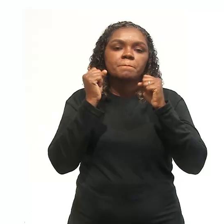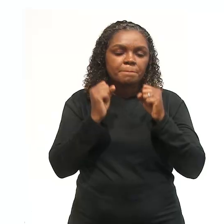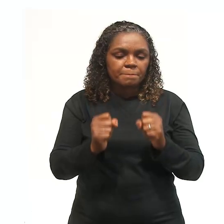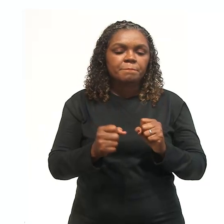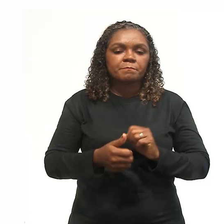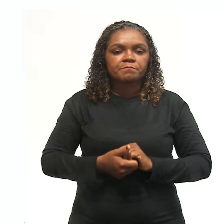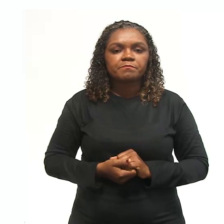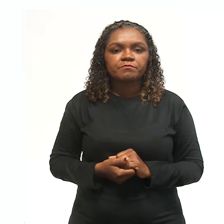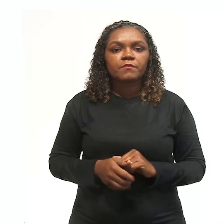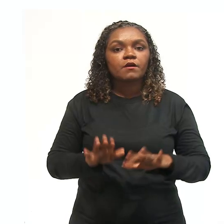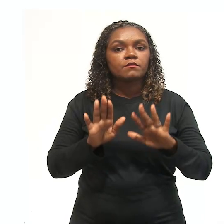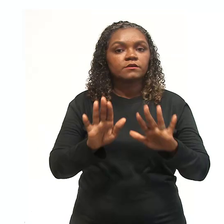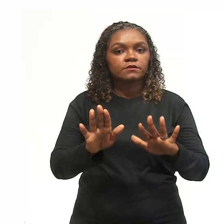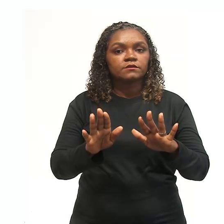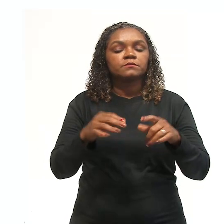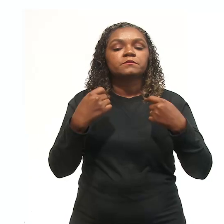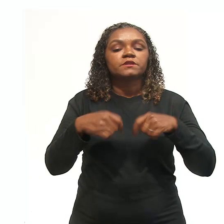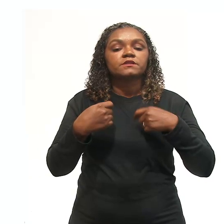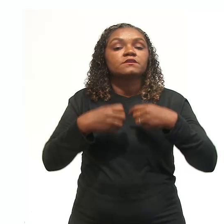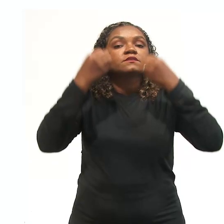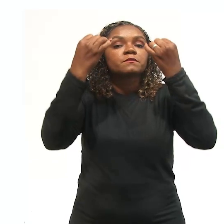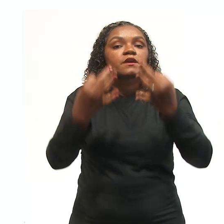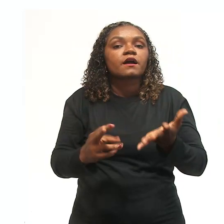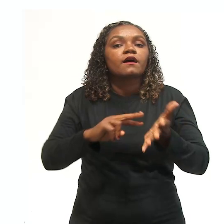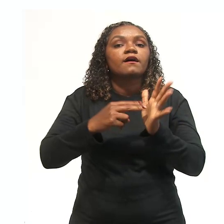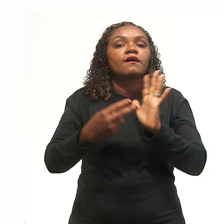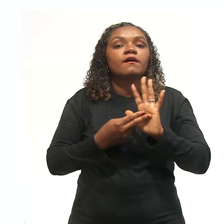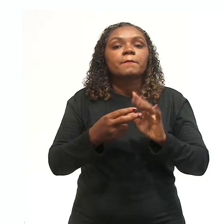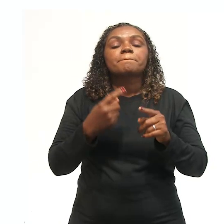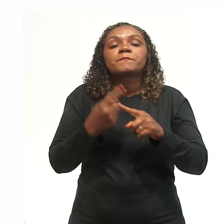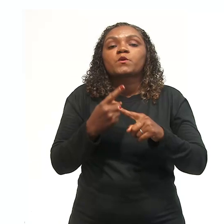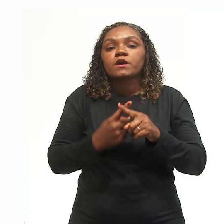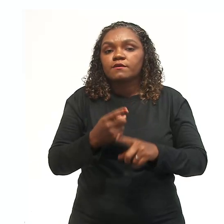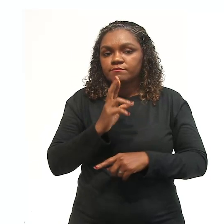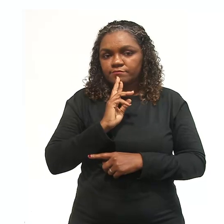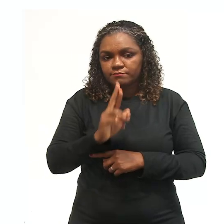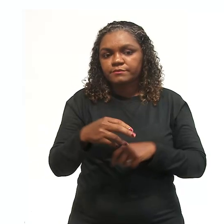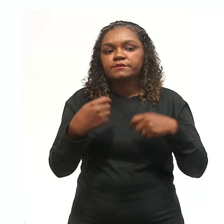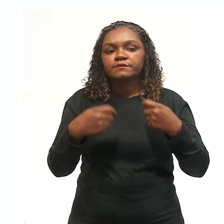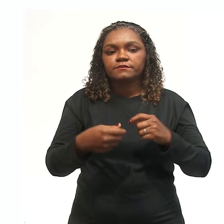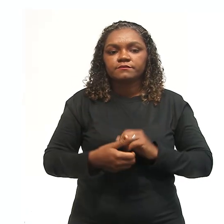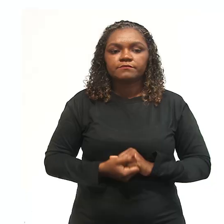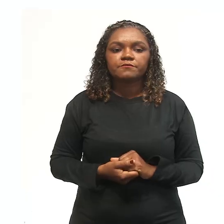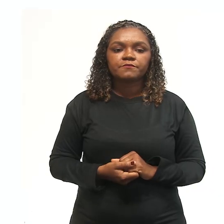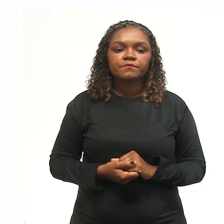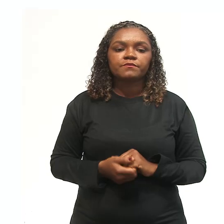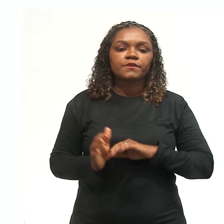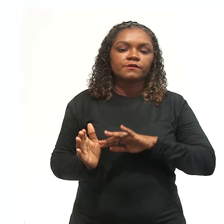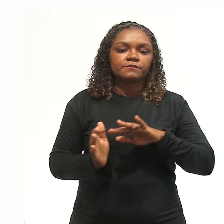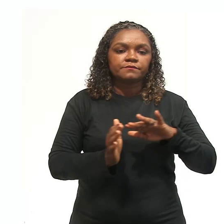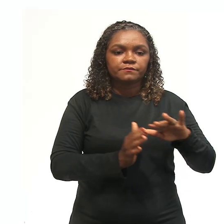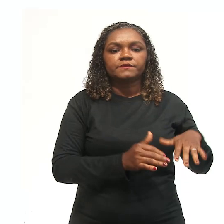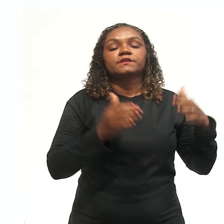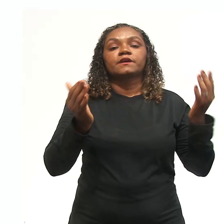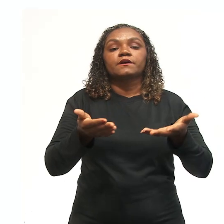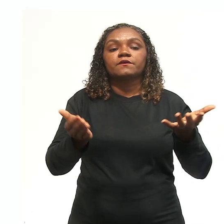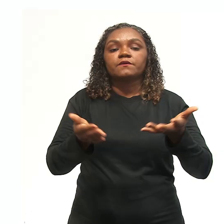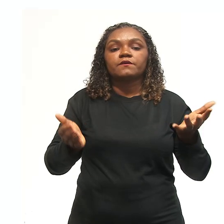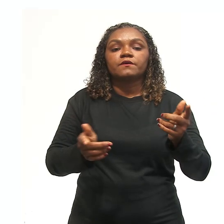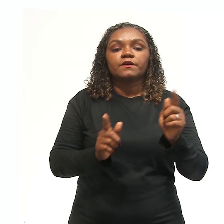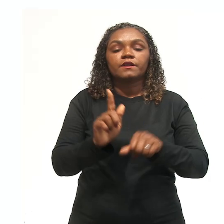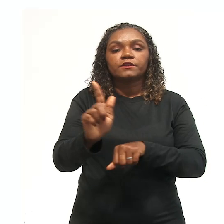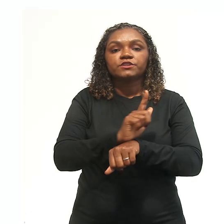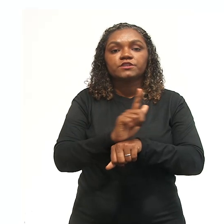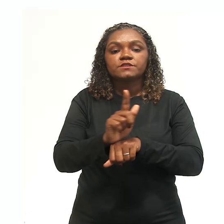proposta, desde que haja uma justificativa motivada, tudo bem? A gestão do certame ela é basicamente